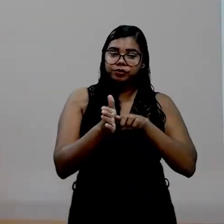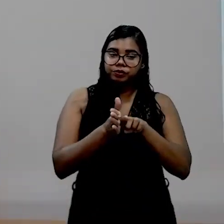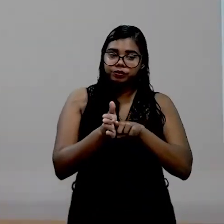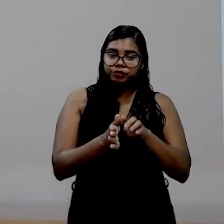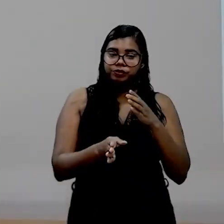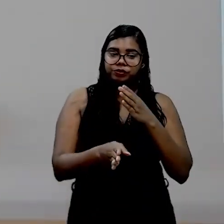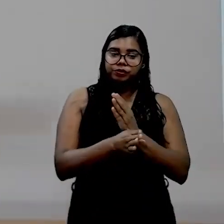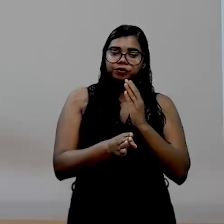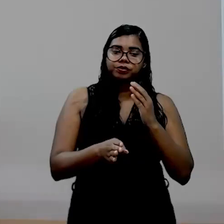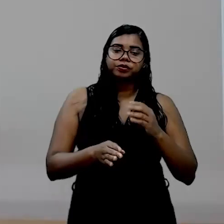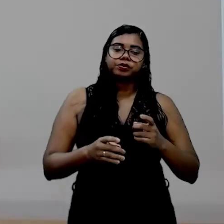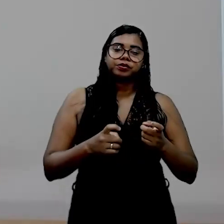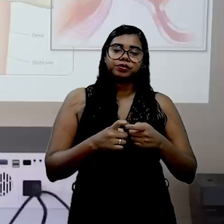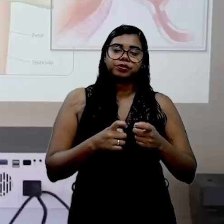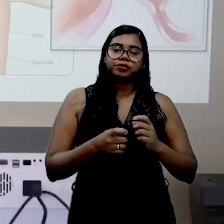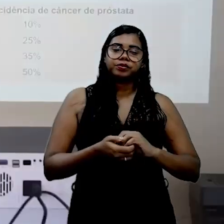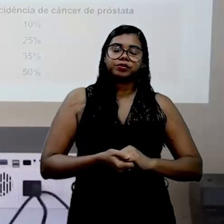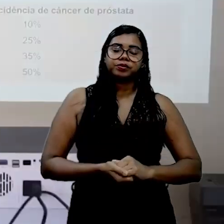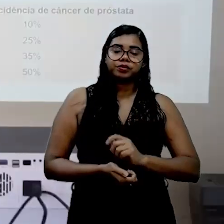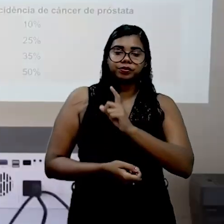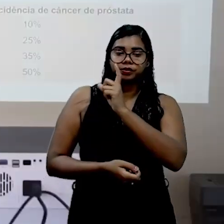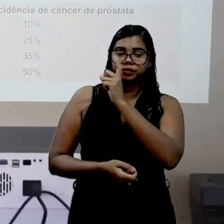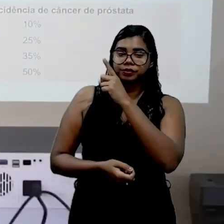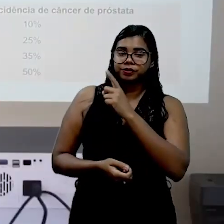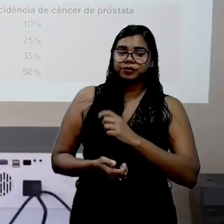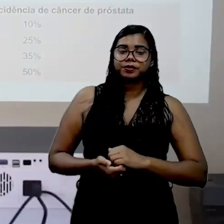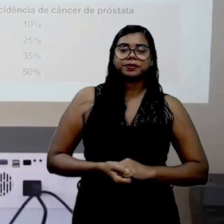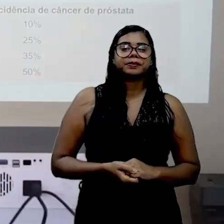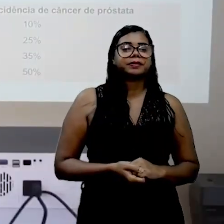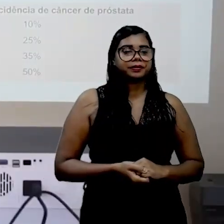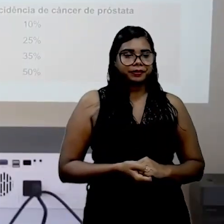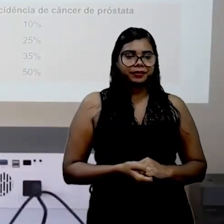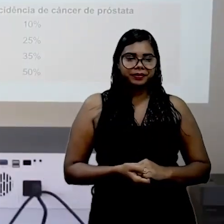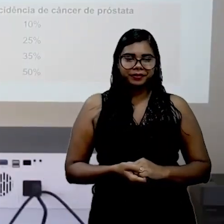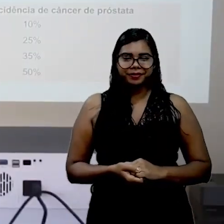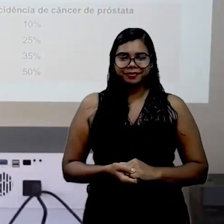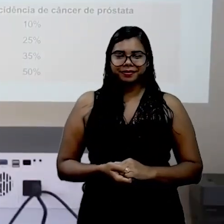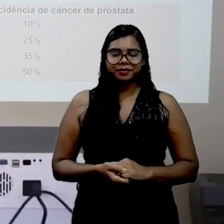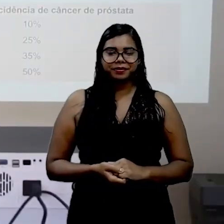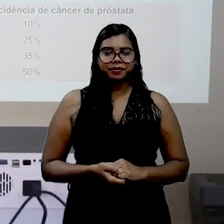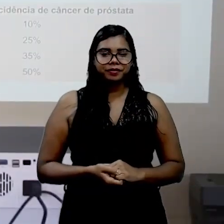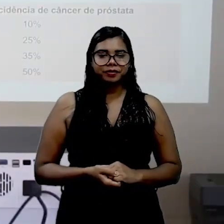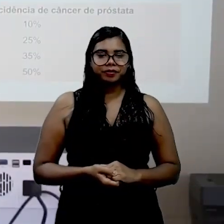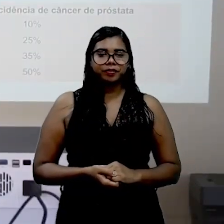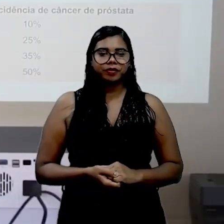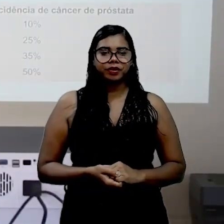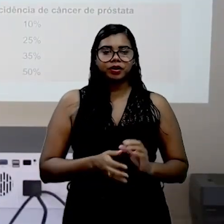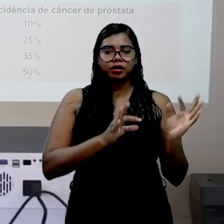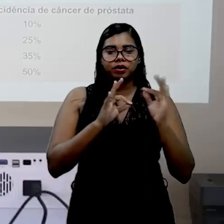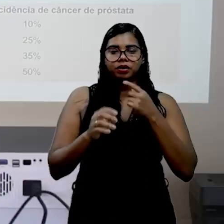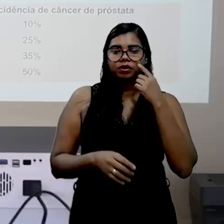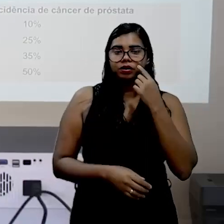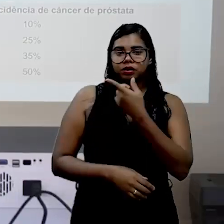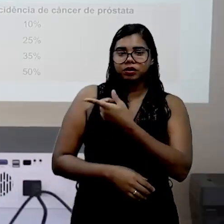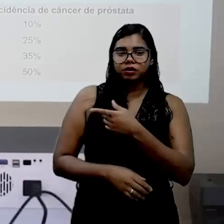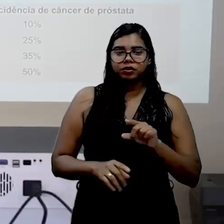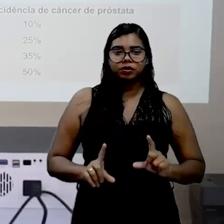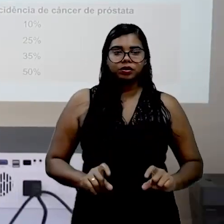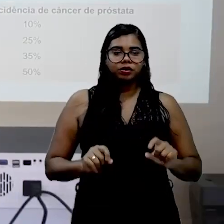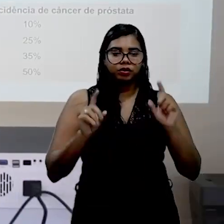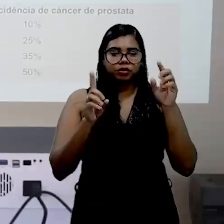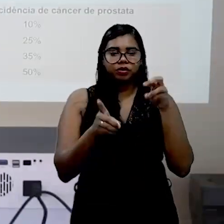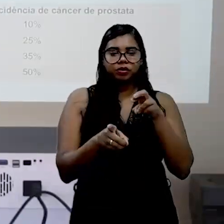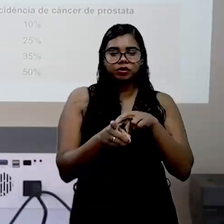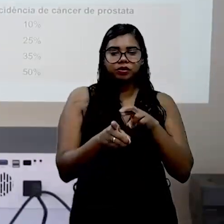É como ela colocou, vai avançar na investigação. E aí? Se voltar na história do PSA, né? O PSA, que